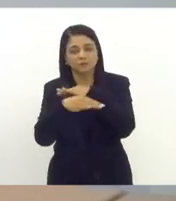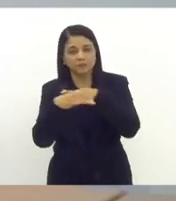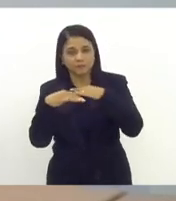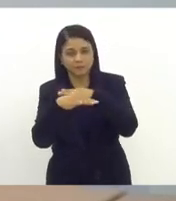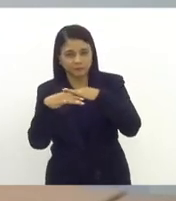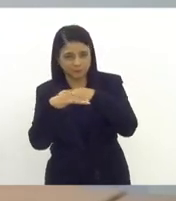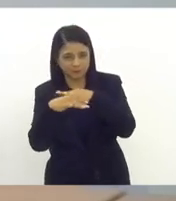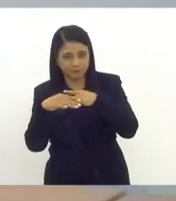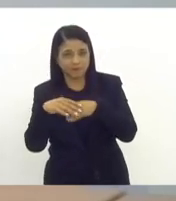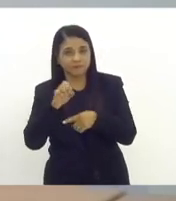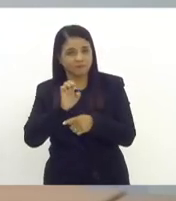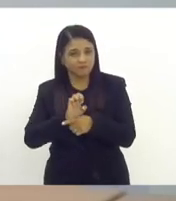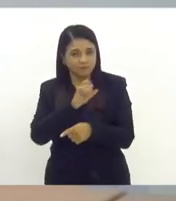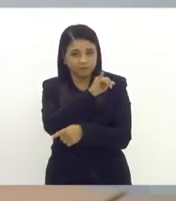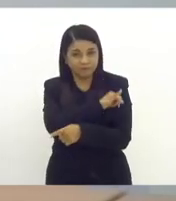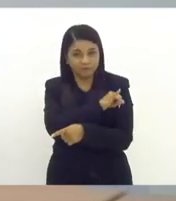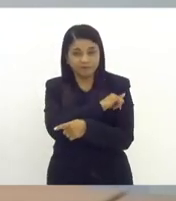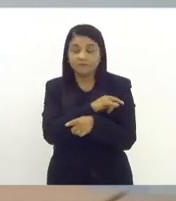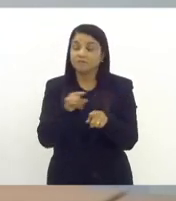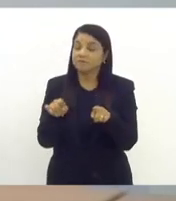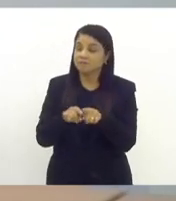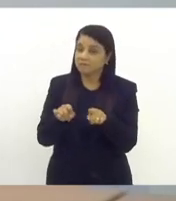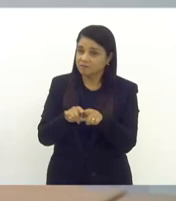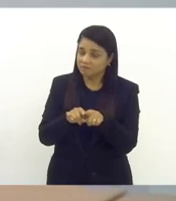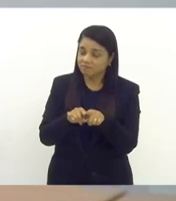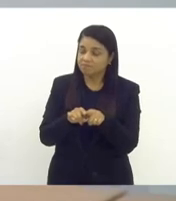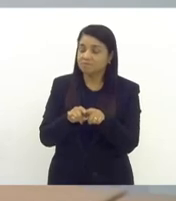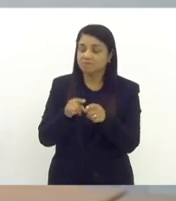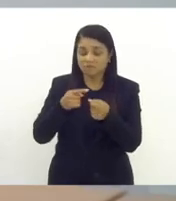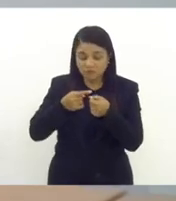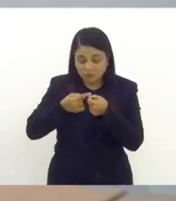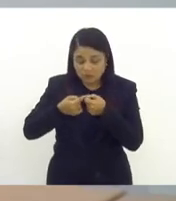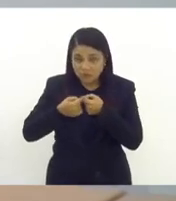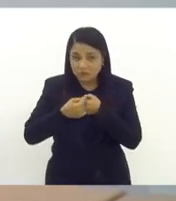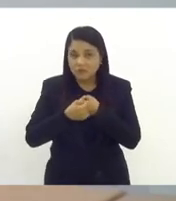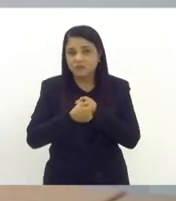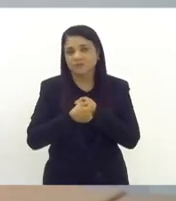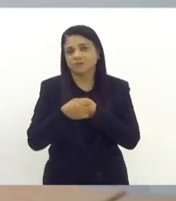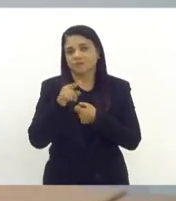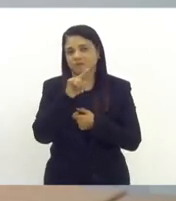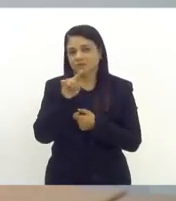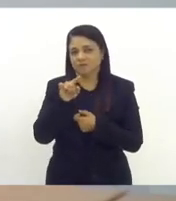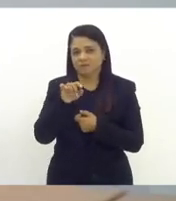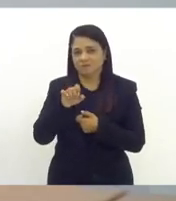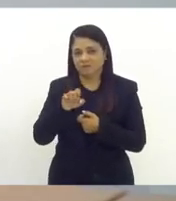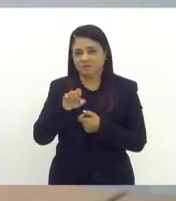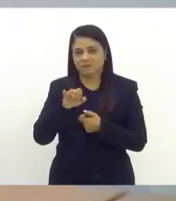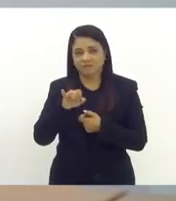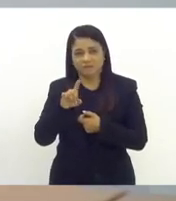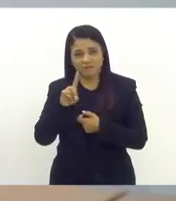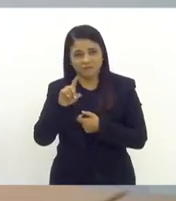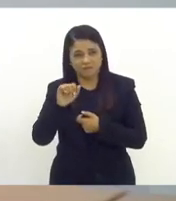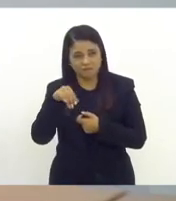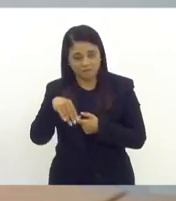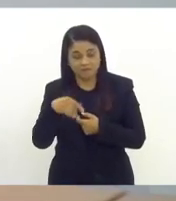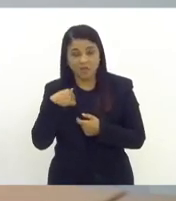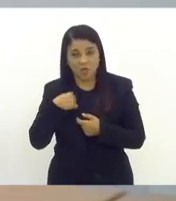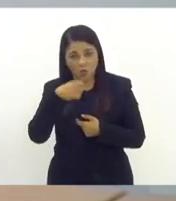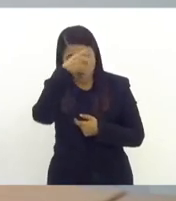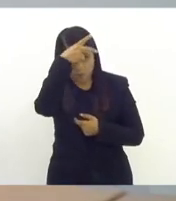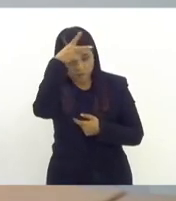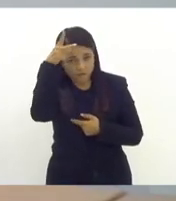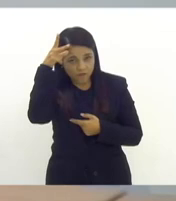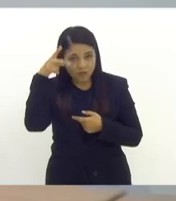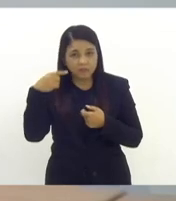Mas também eu venho aqui falar do interior porque eu fui prefeito